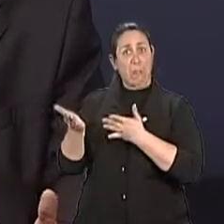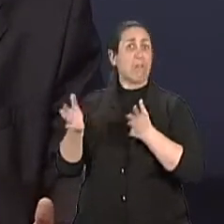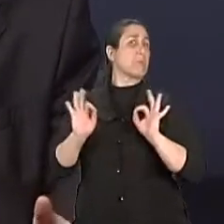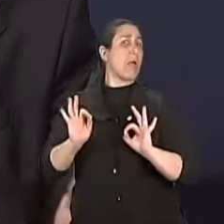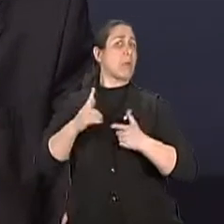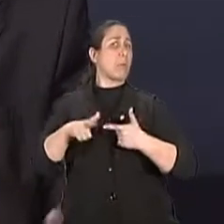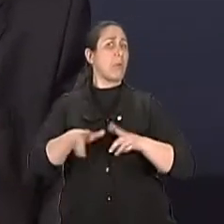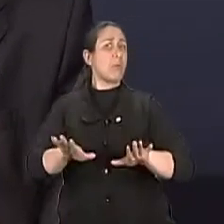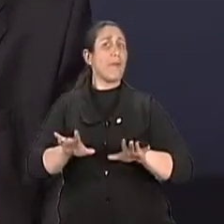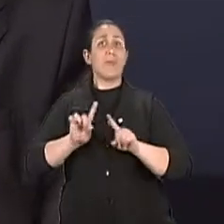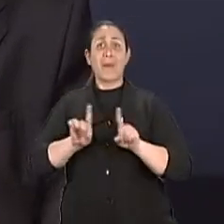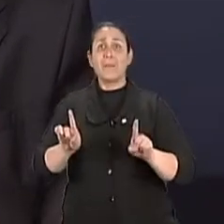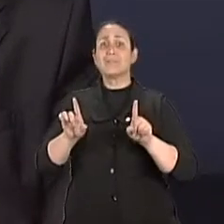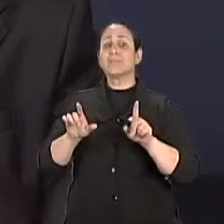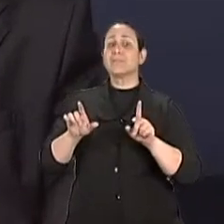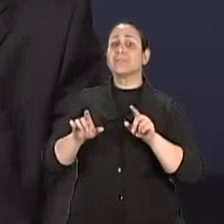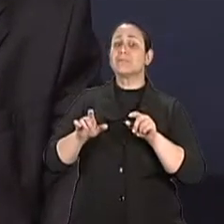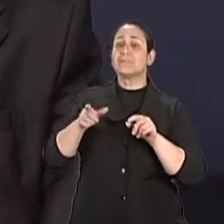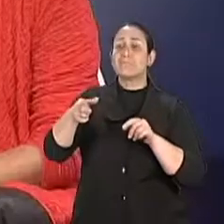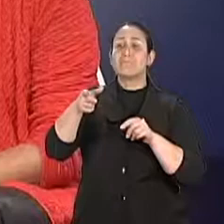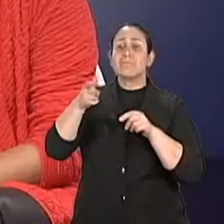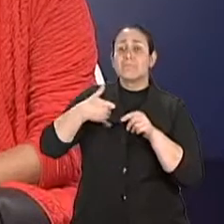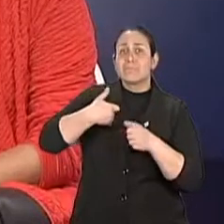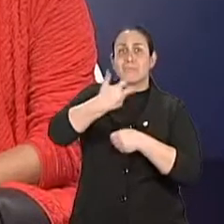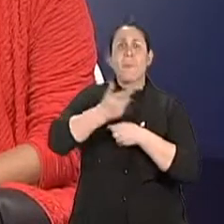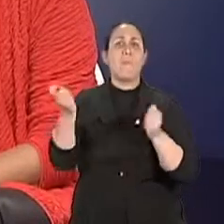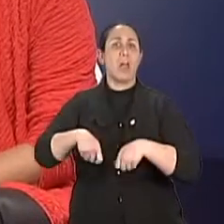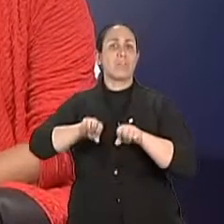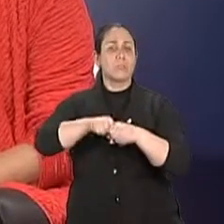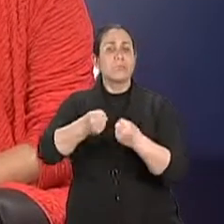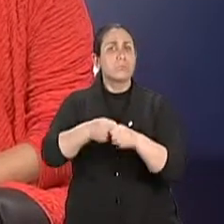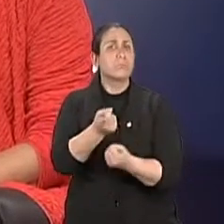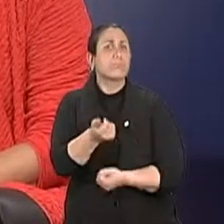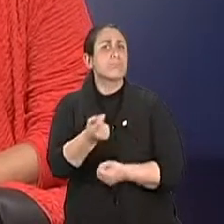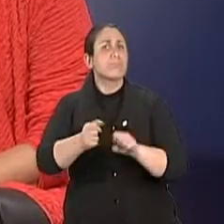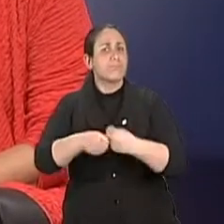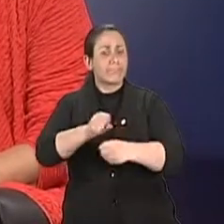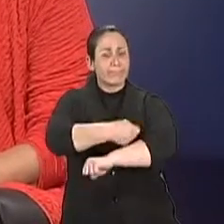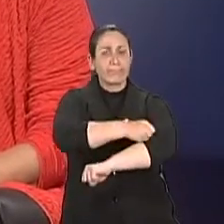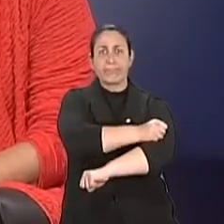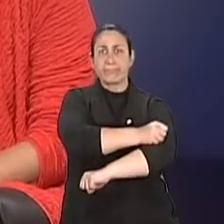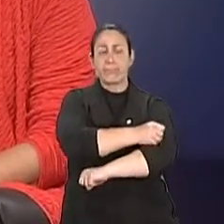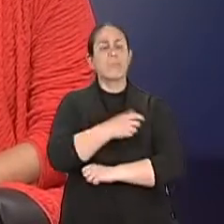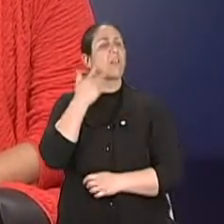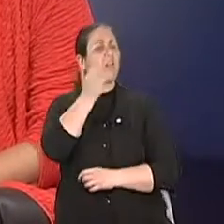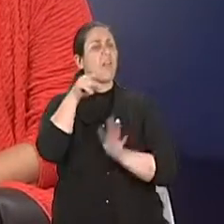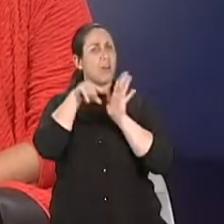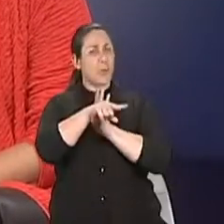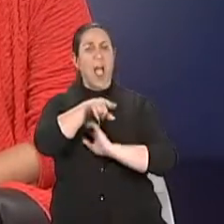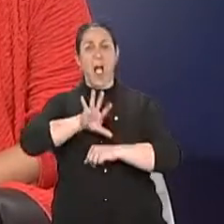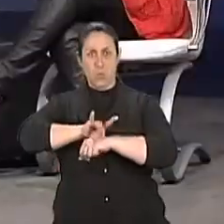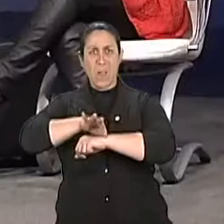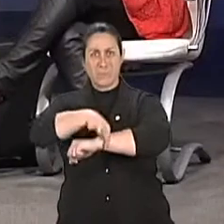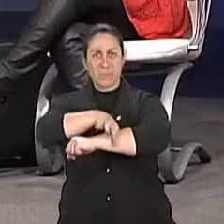com osteoporose pode levar, então, a fraturas. Claro. A osteoporose, pergunta de leiga, tá? Ela vem de